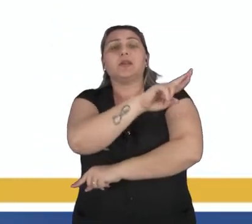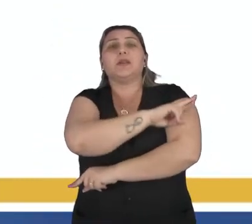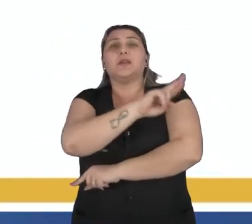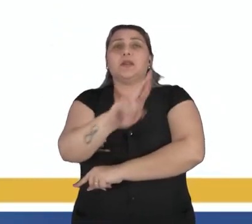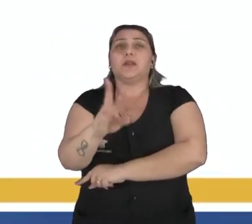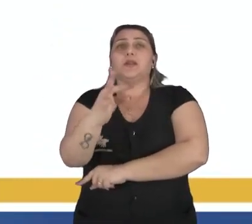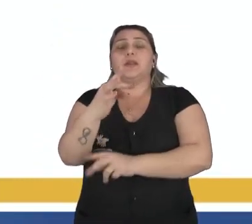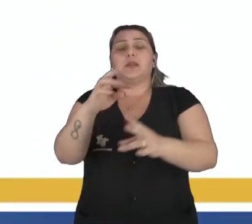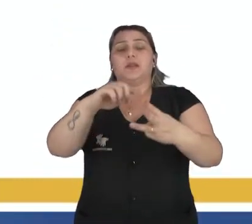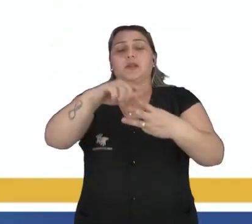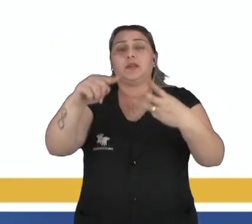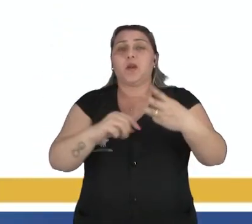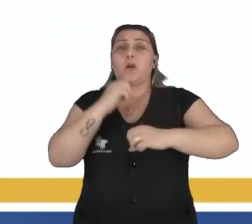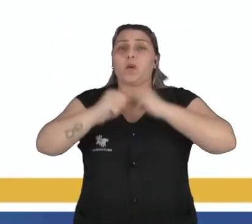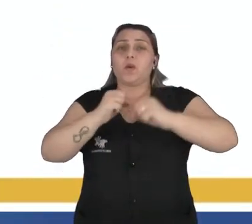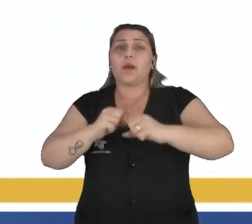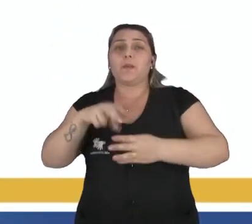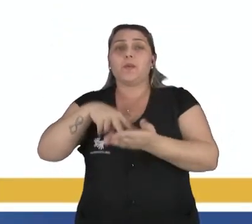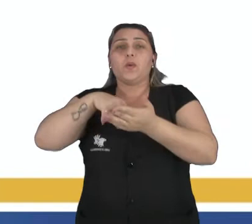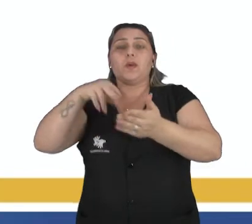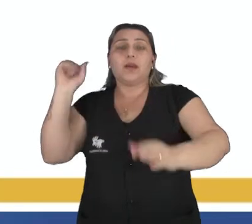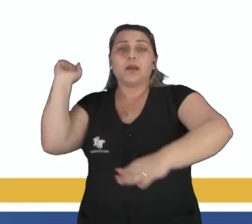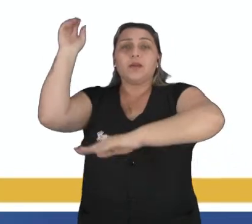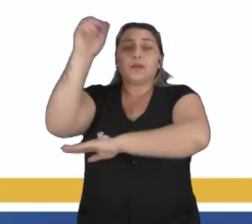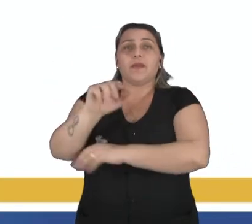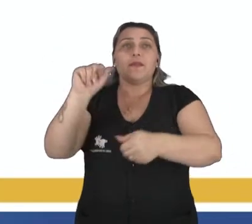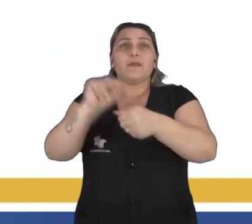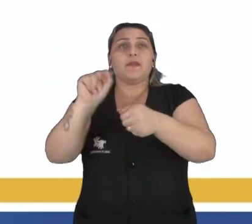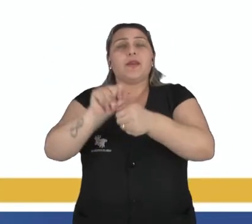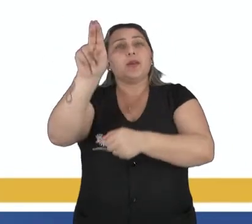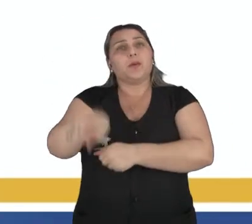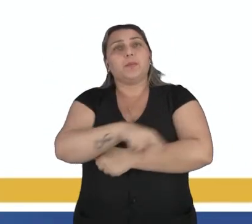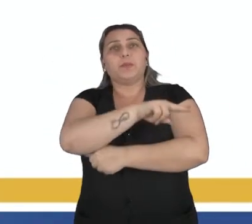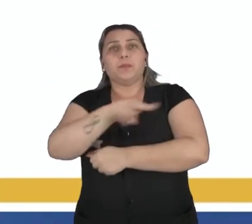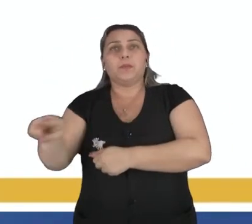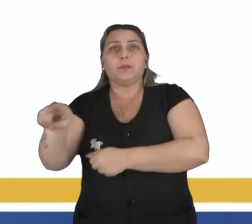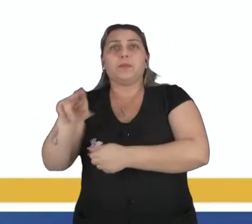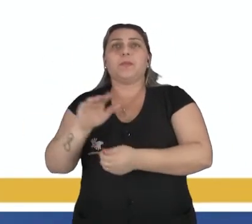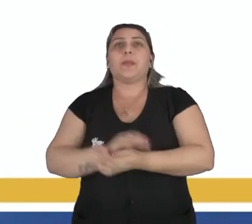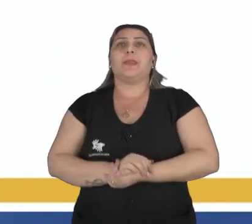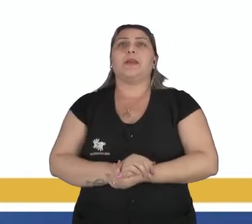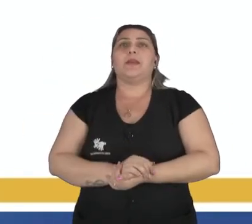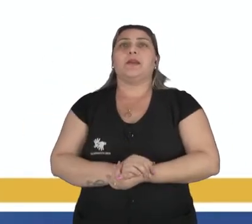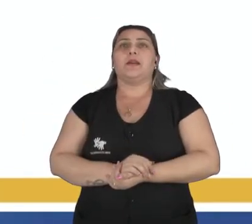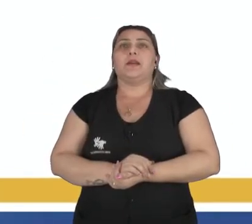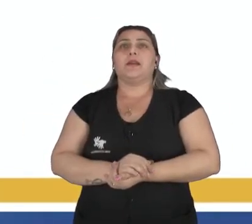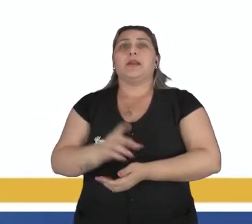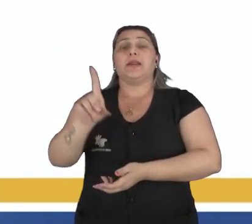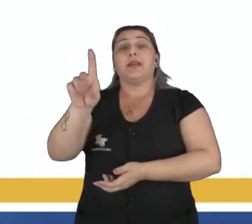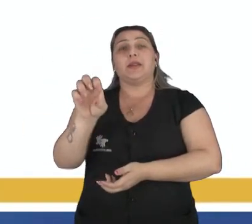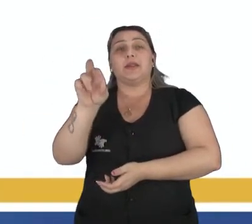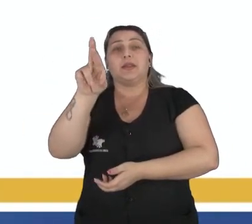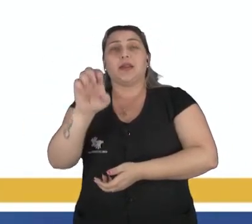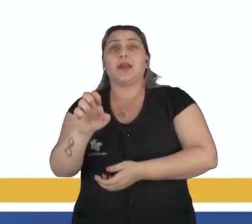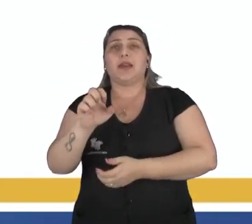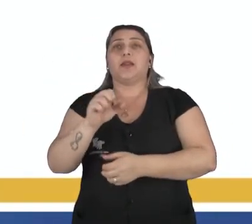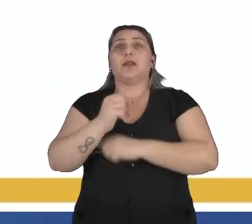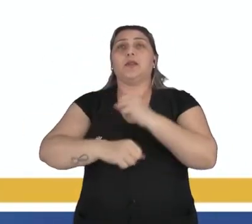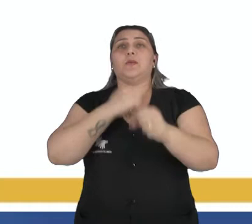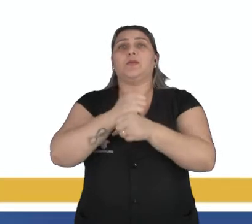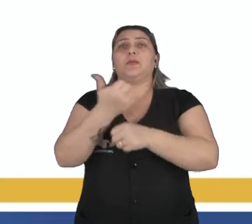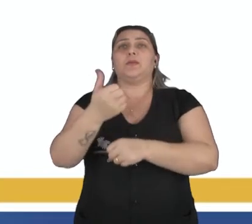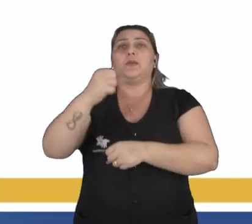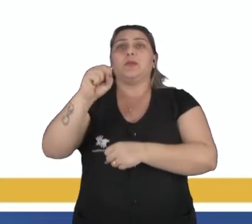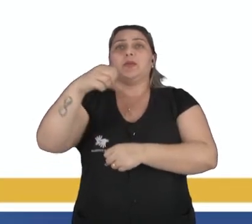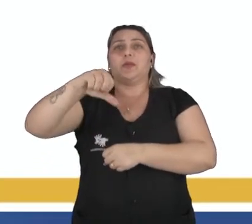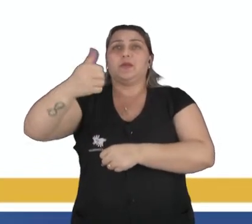pela trilogia Correr, Pular e Arremessar, foi criado pelo padre Déry de Dom em